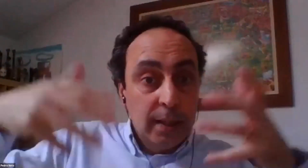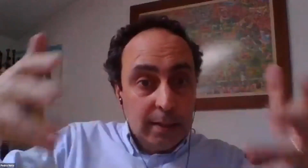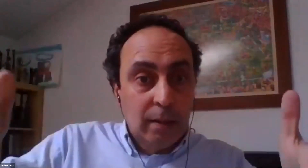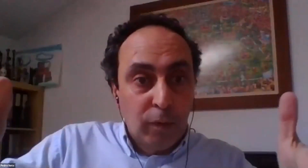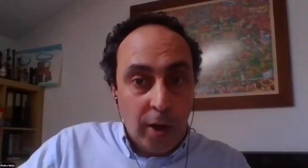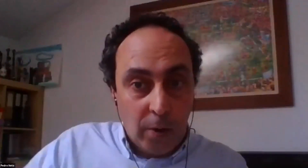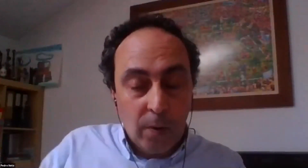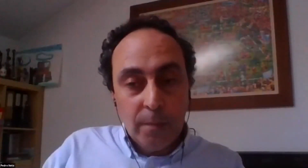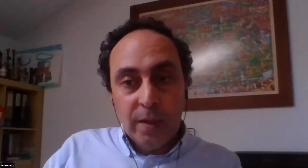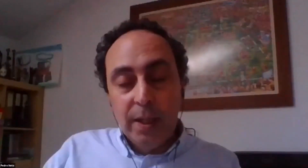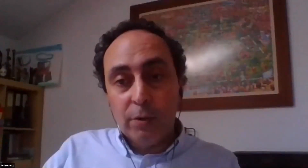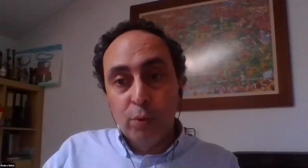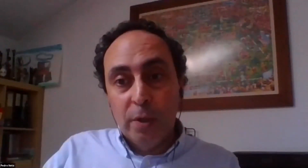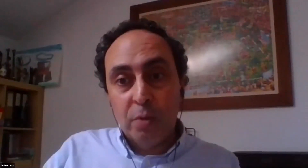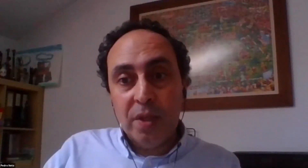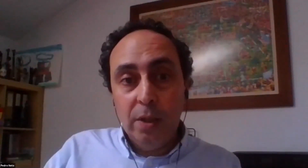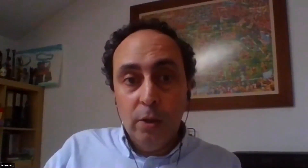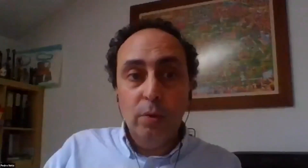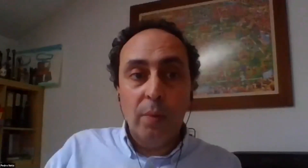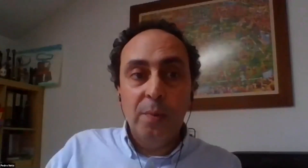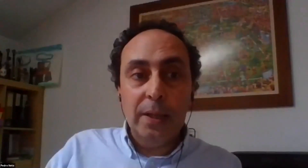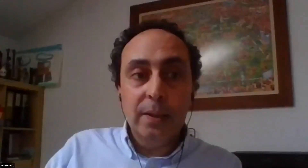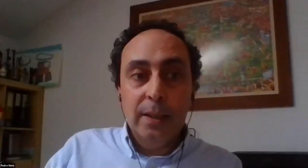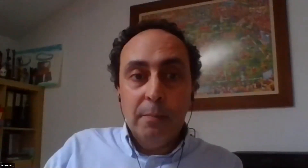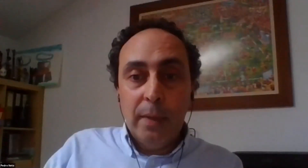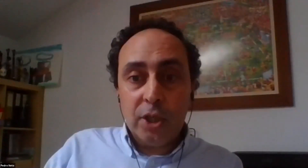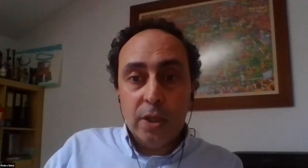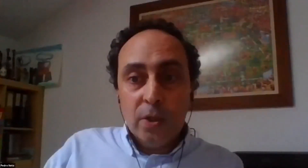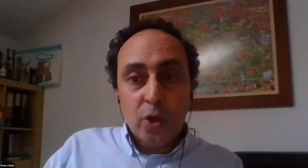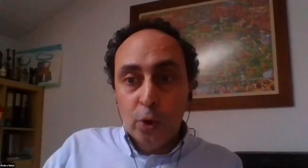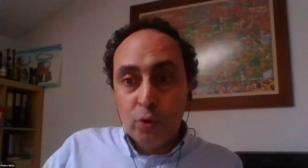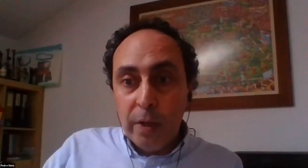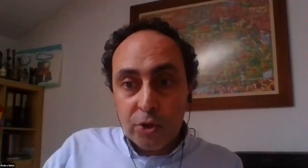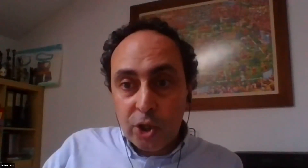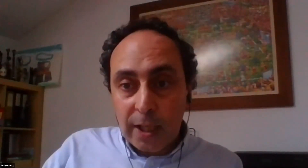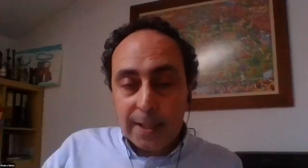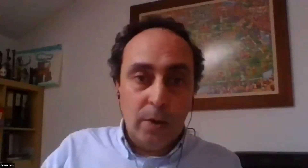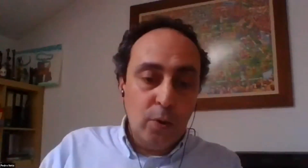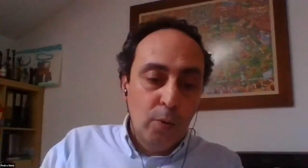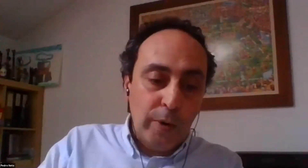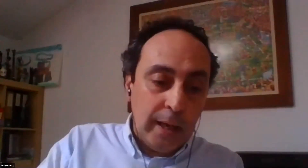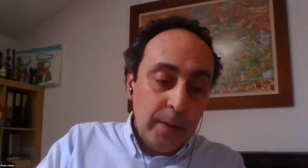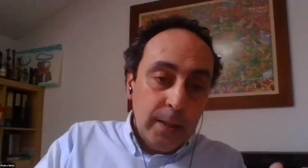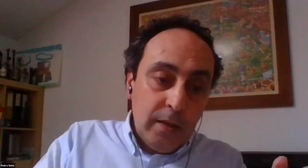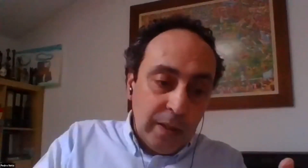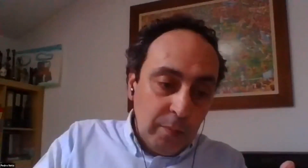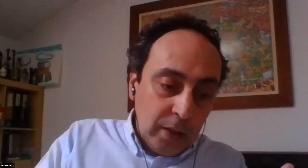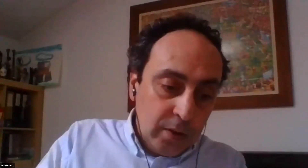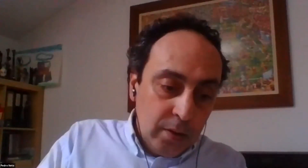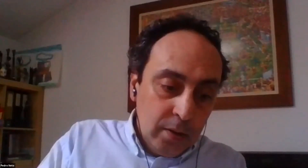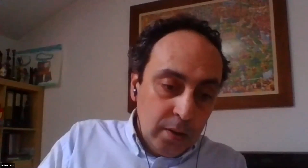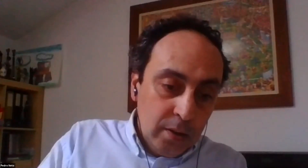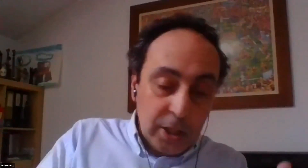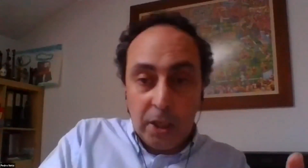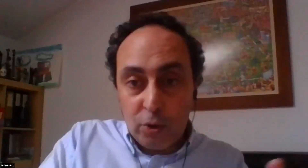que telefonam dentro do mesmo sentido, obviamente, mas são outros momentos de distração, como é